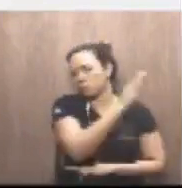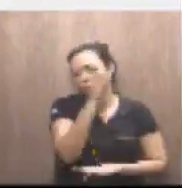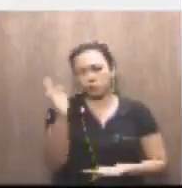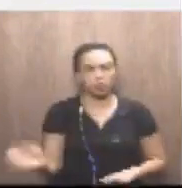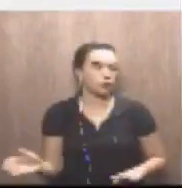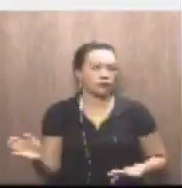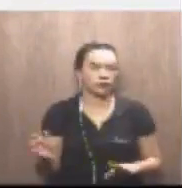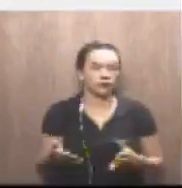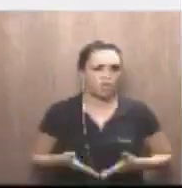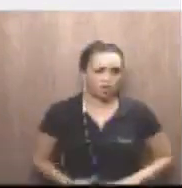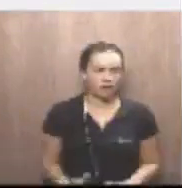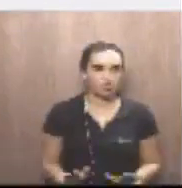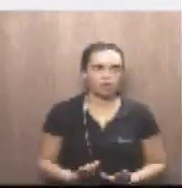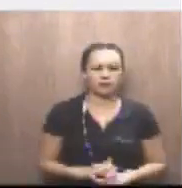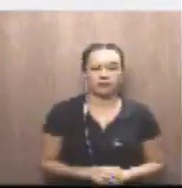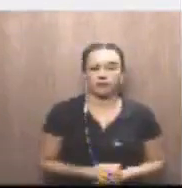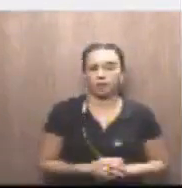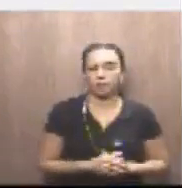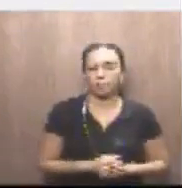nascimento.